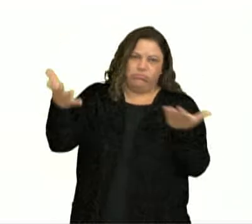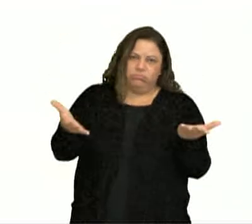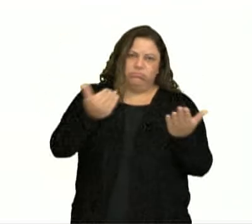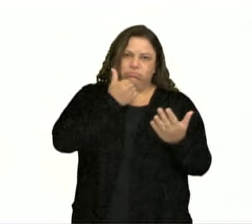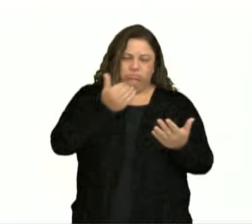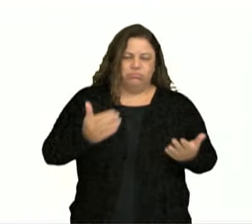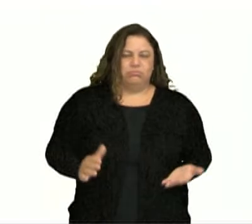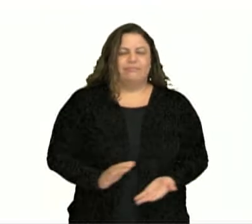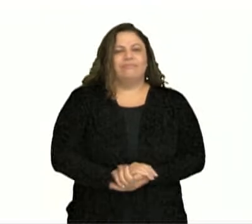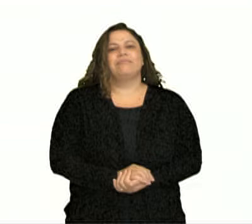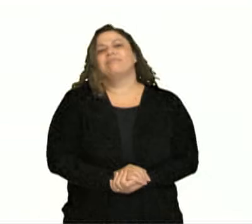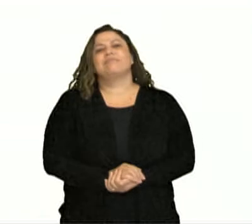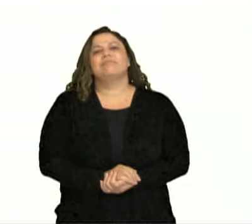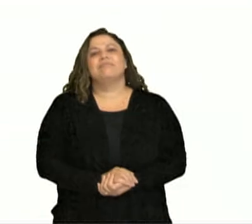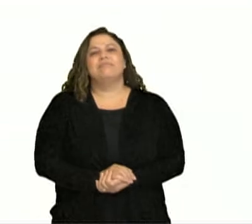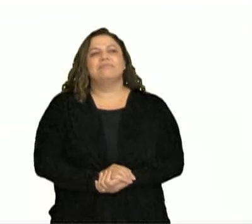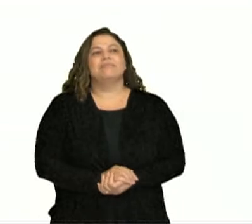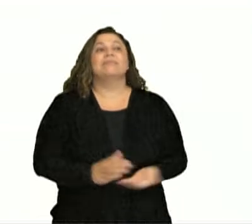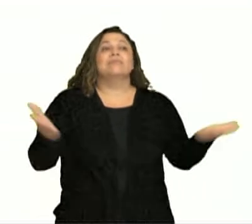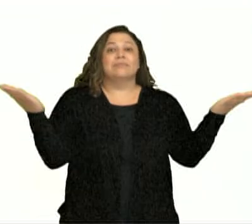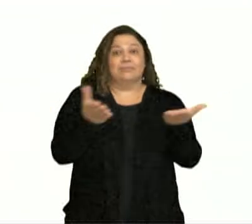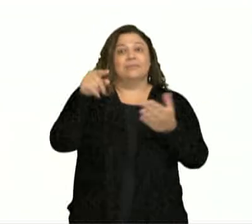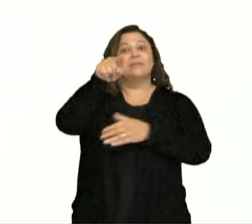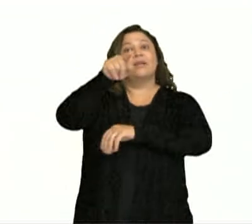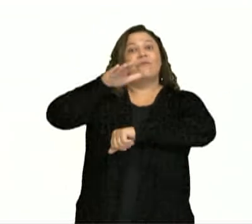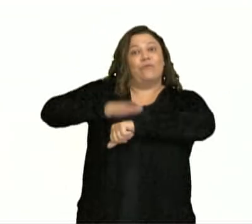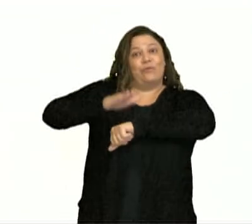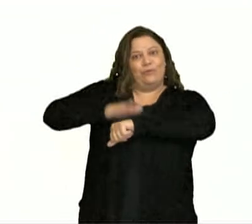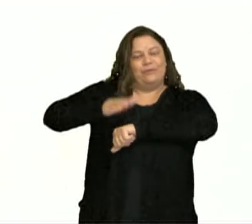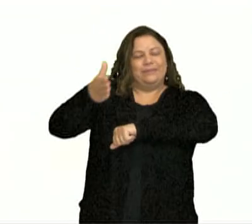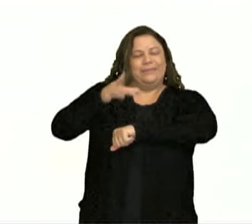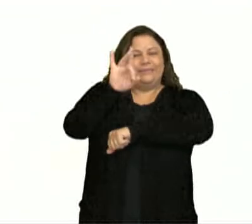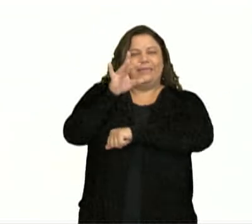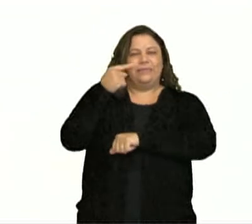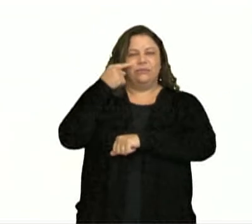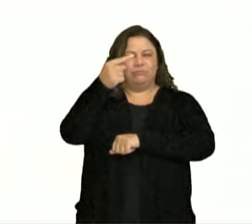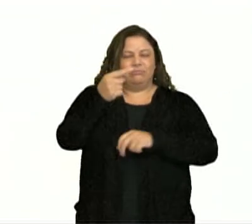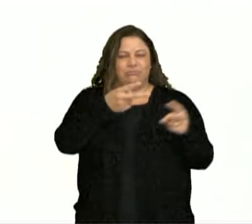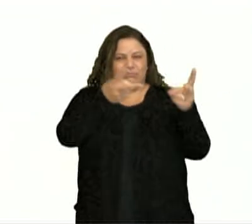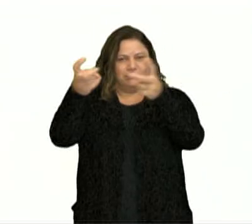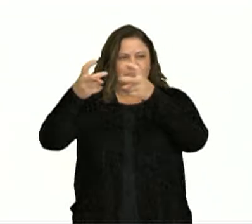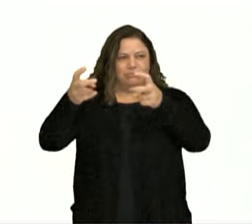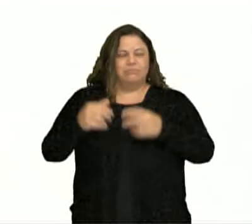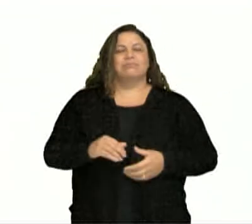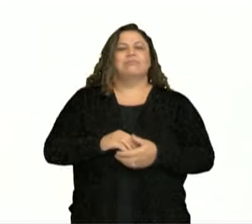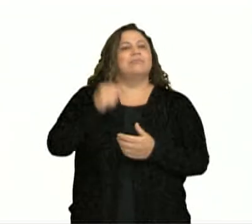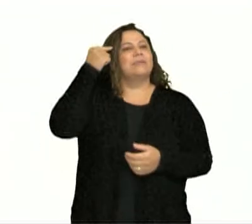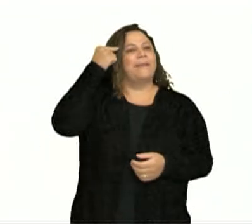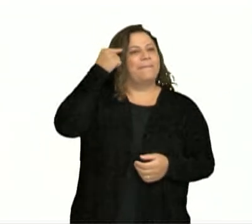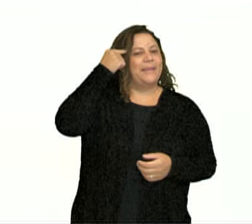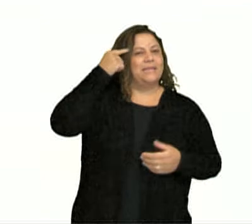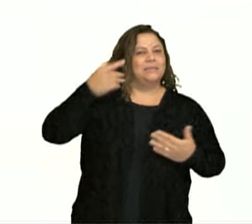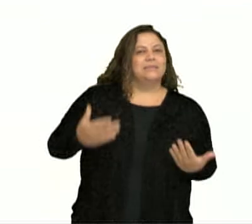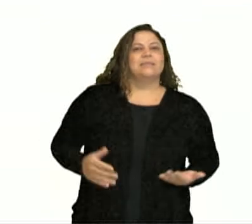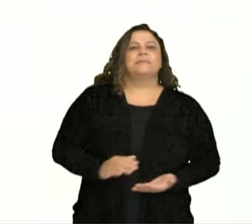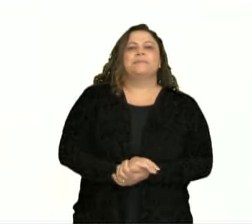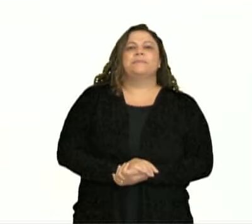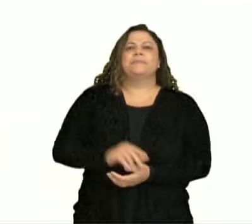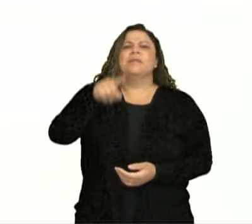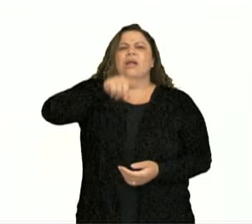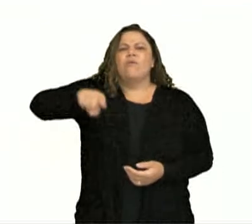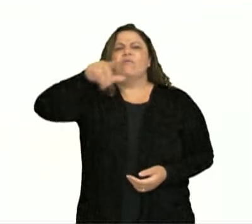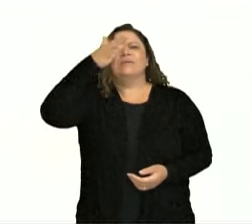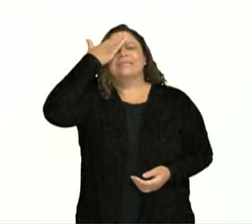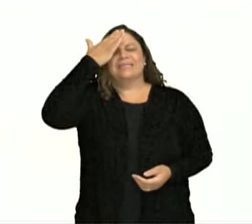lá. Agora é a sua vez, só para esfriar aí tua mente, para você pensar um pouco. Você